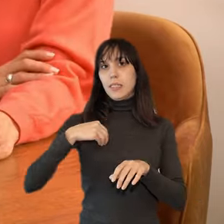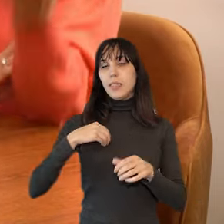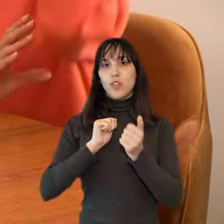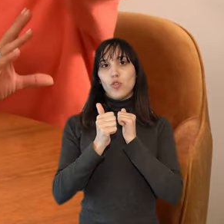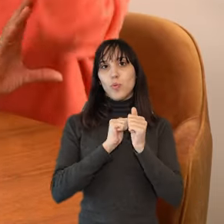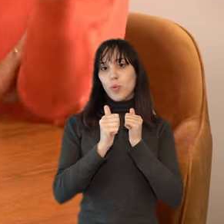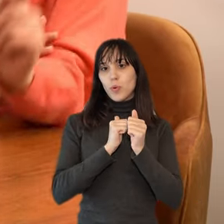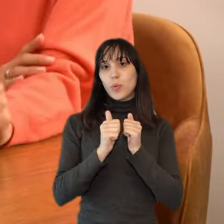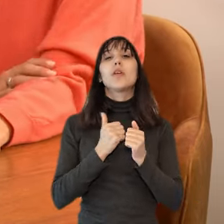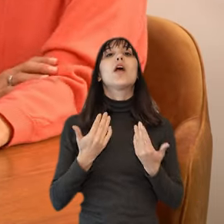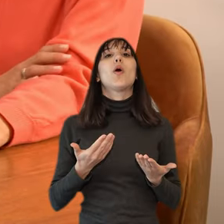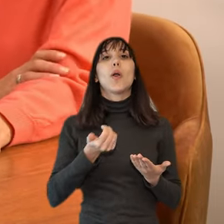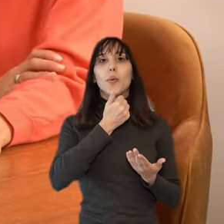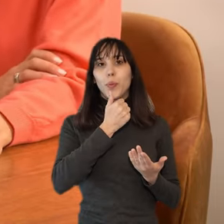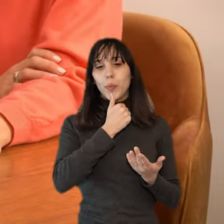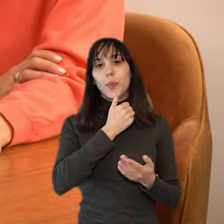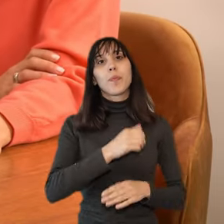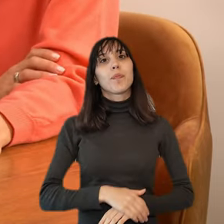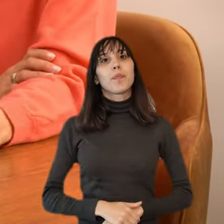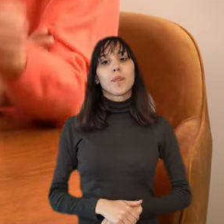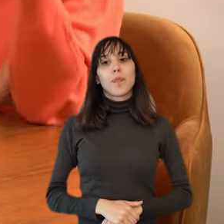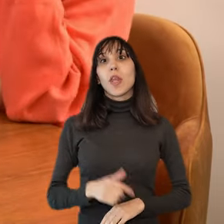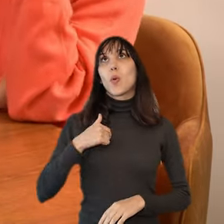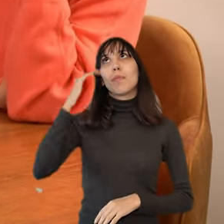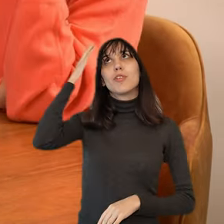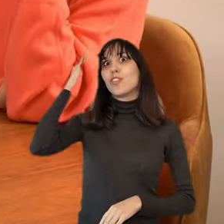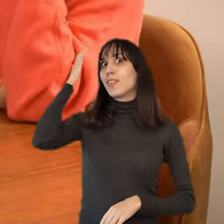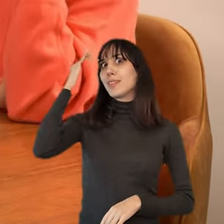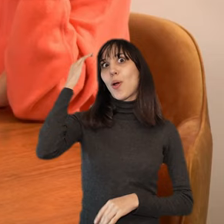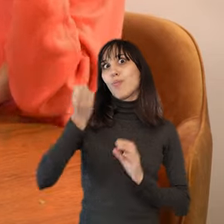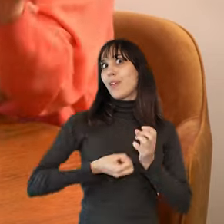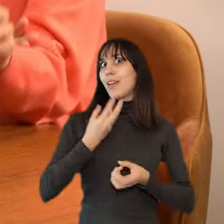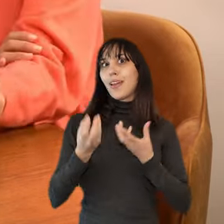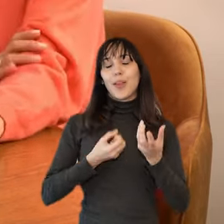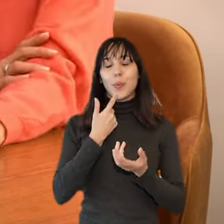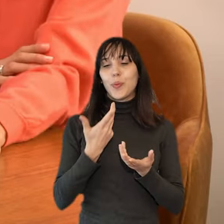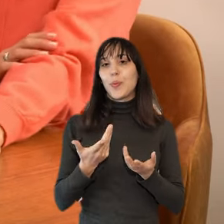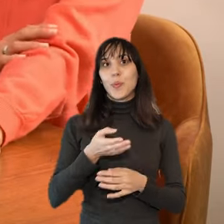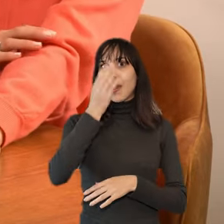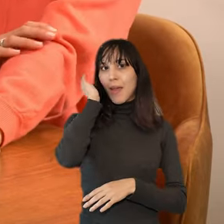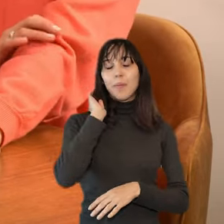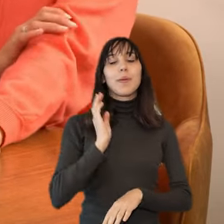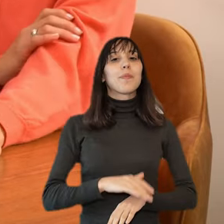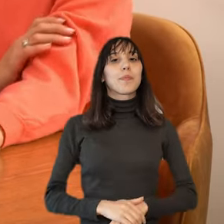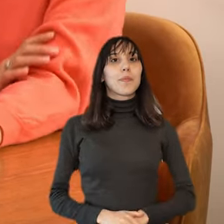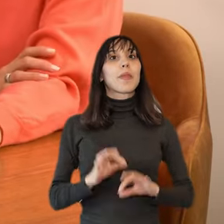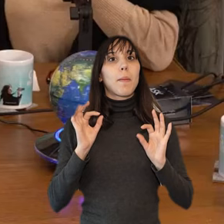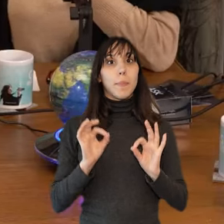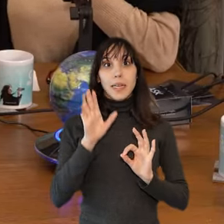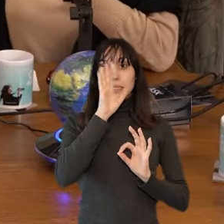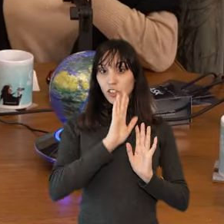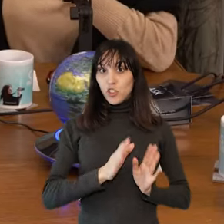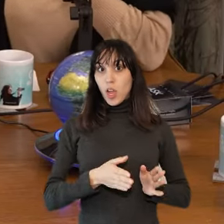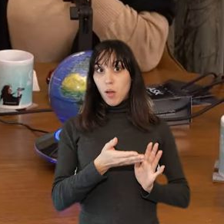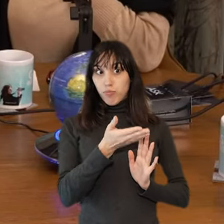isso E agora como é que vamos fazer eu tenho uma imaginação não se já muito rápido se ele já está aí